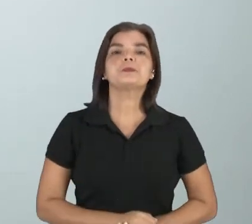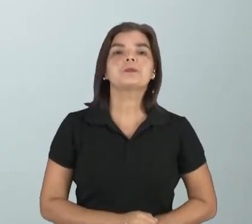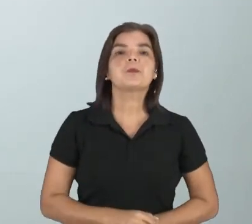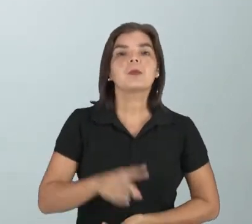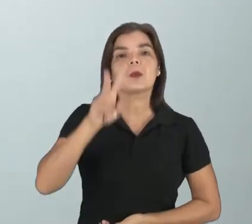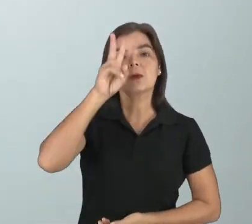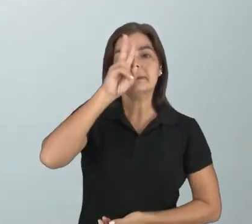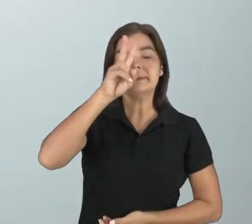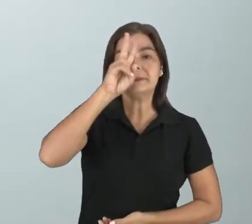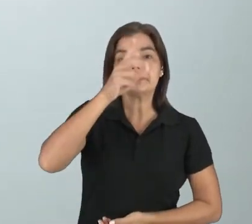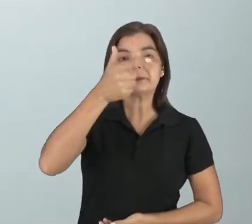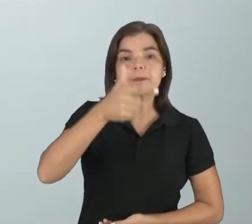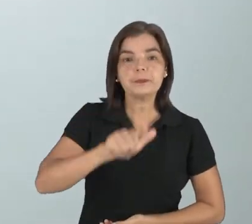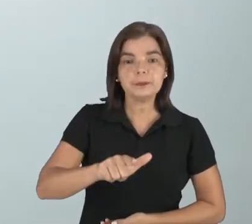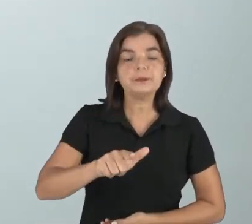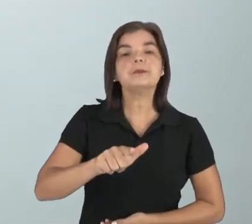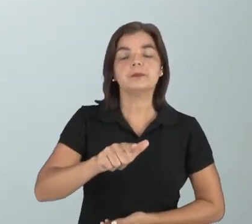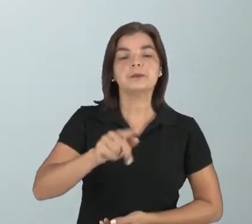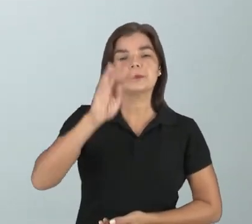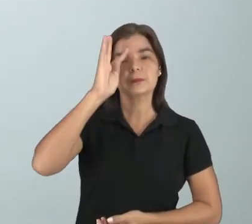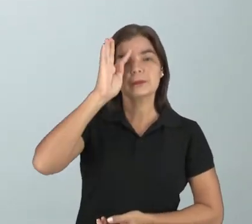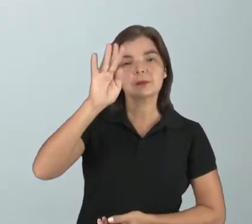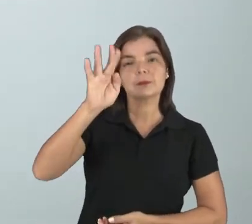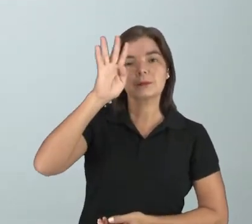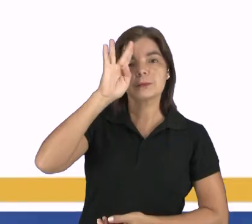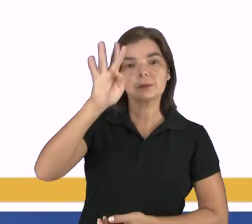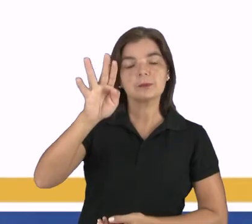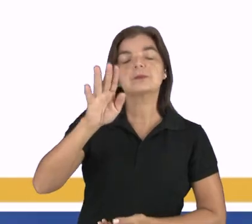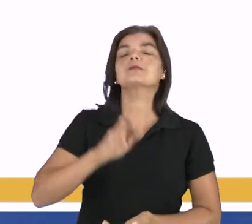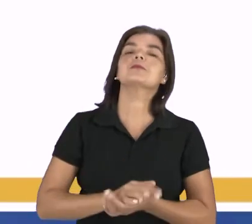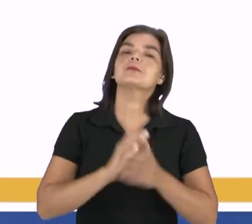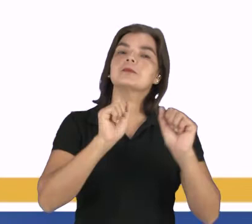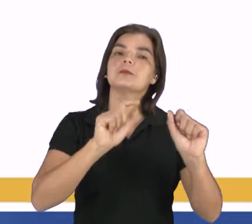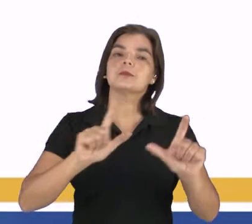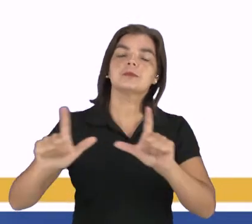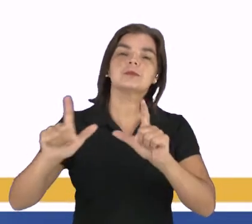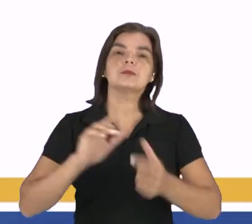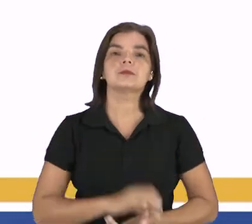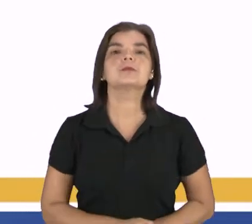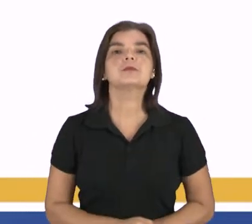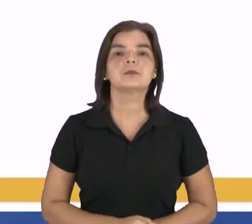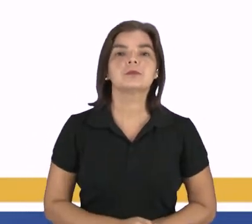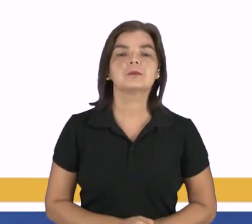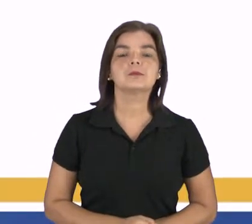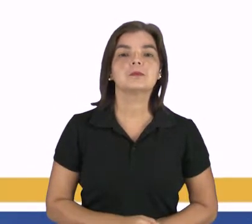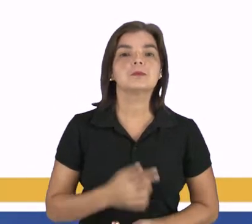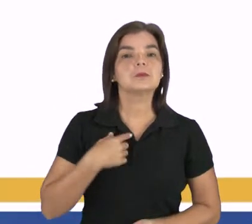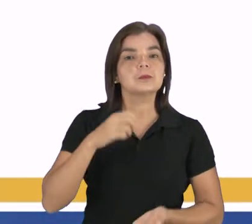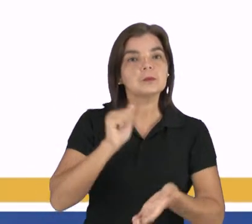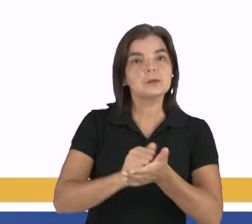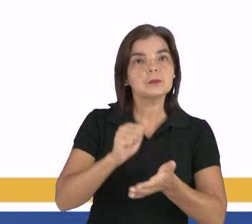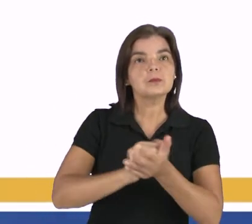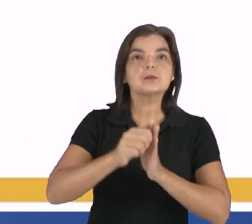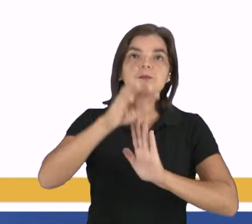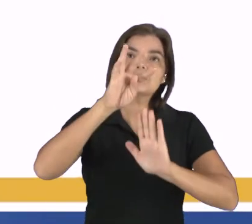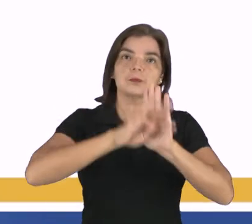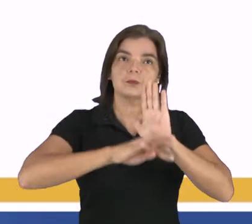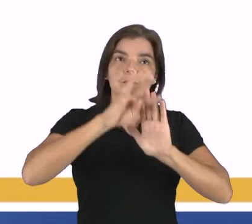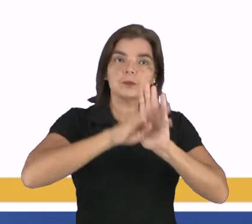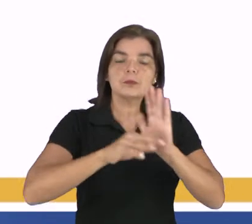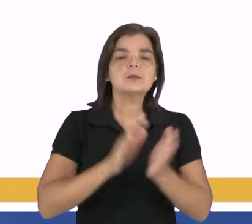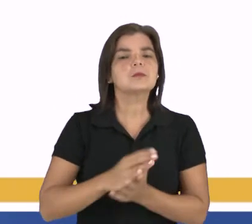para relembrar de forma teórica, acompanhe comigo aqui nesse slide. Quando escrevemos um